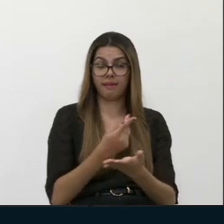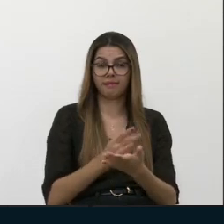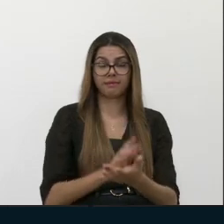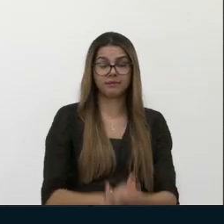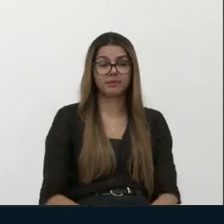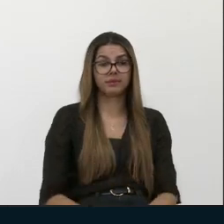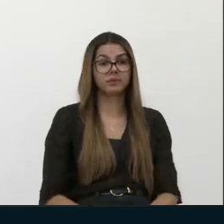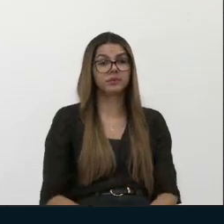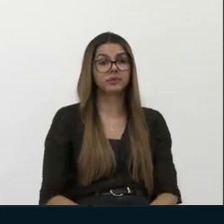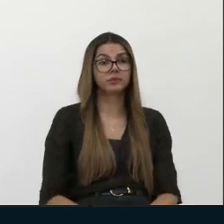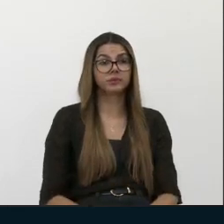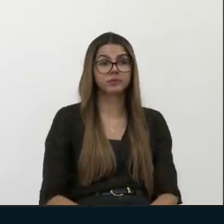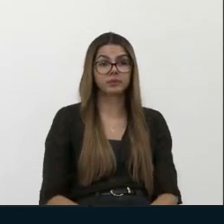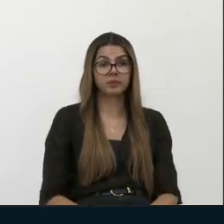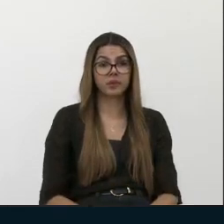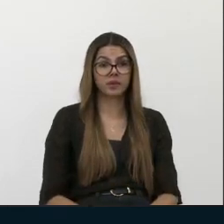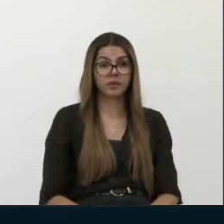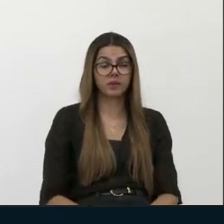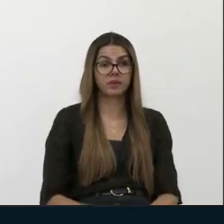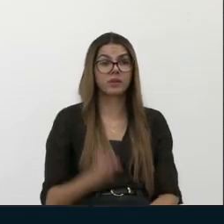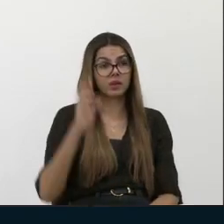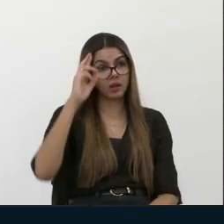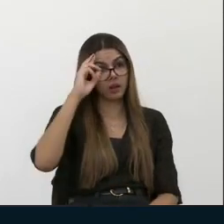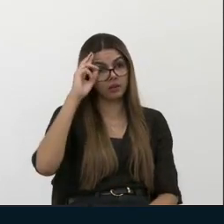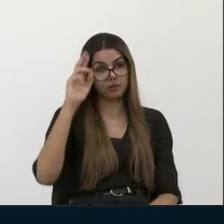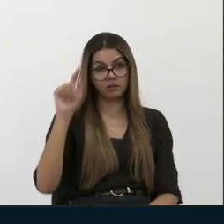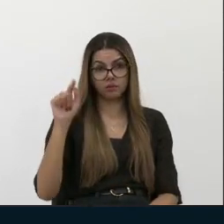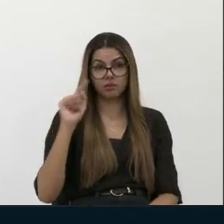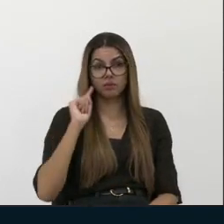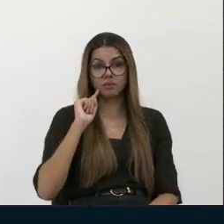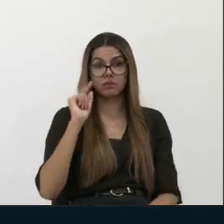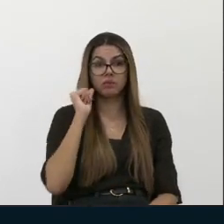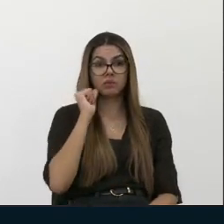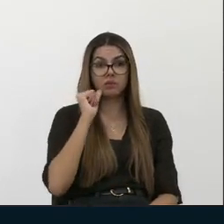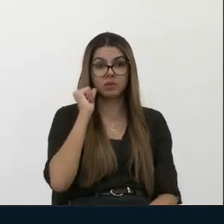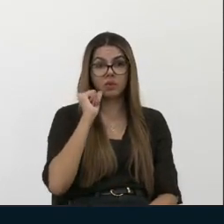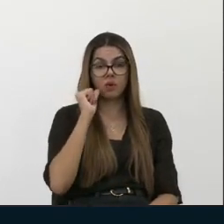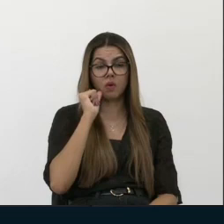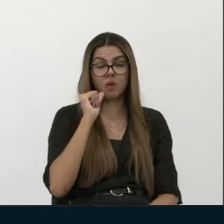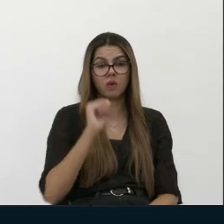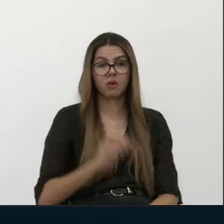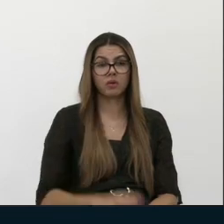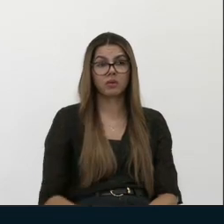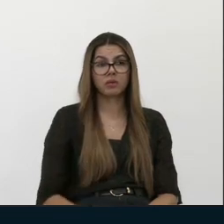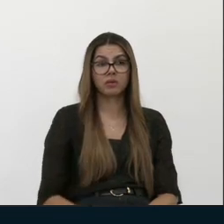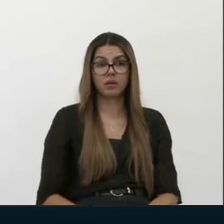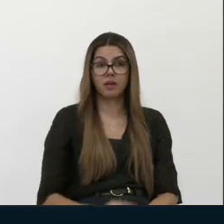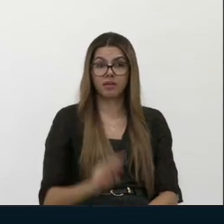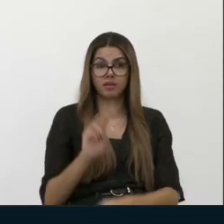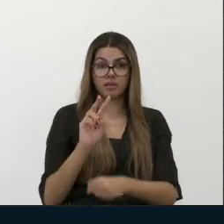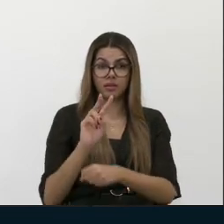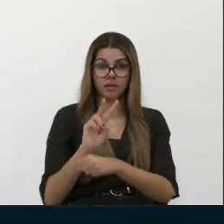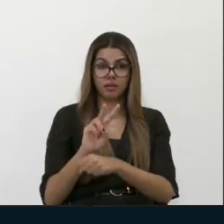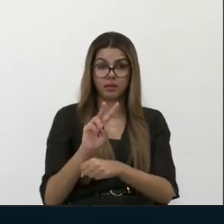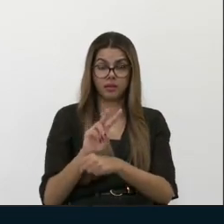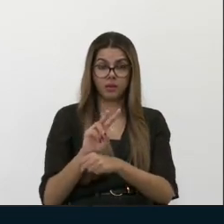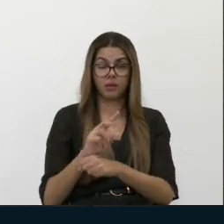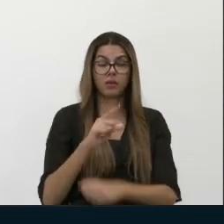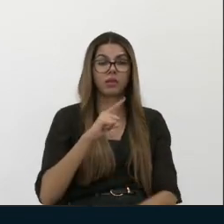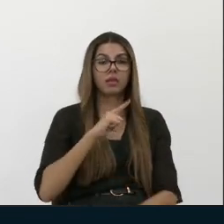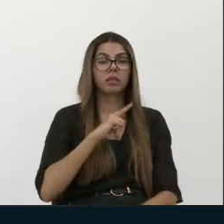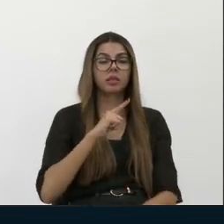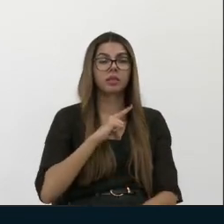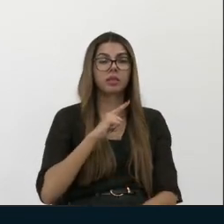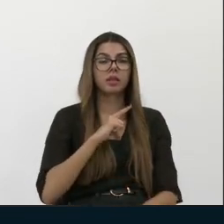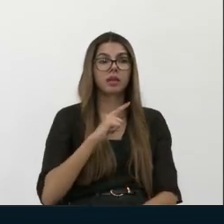Só o registro, só essa senhora que tem autorização, que tem a senha do cadastro. E só essa